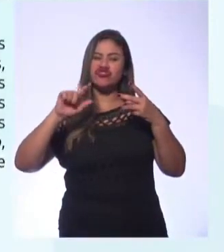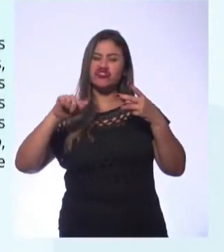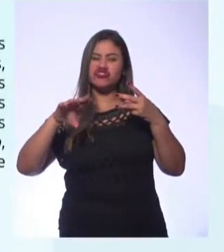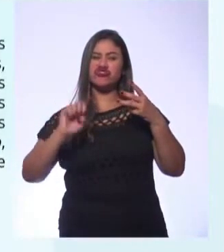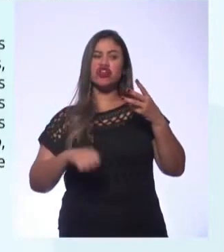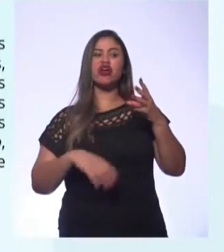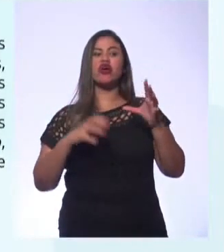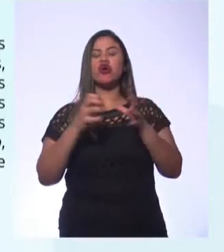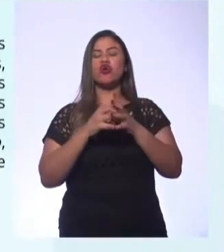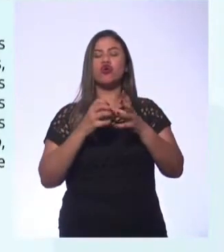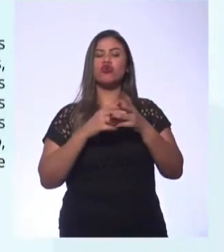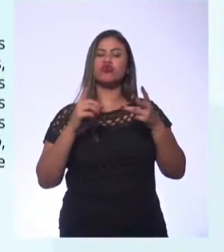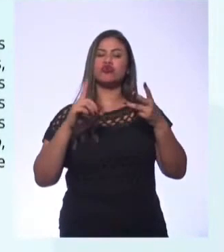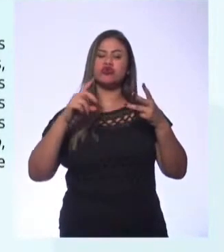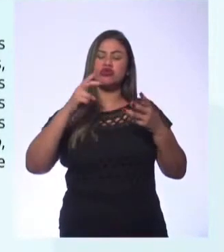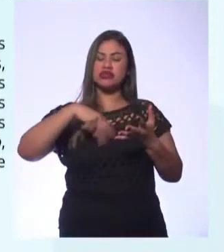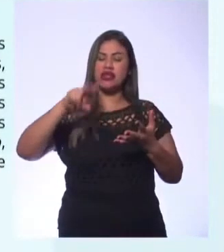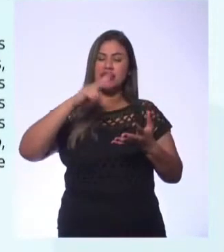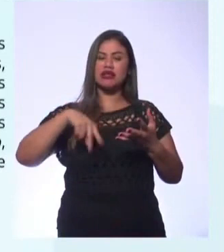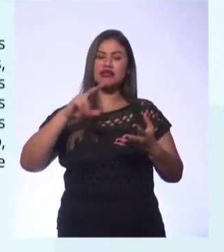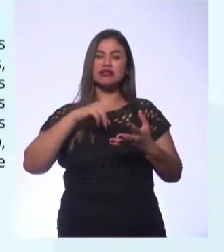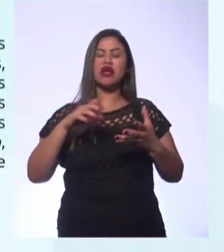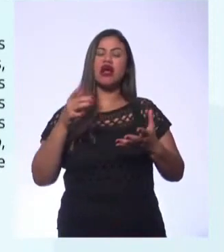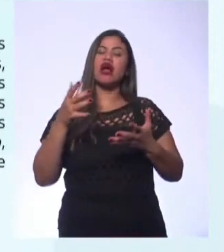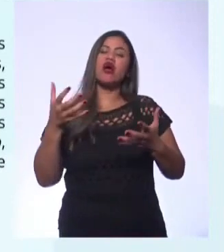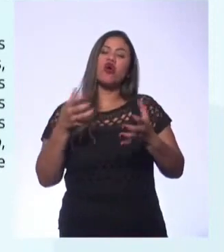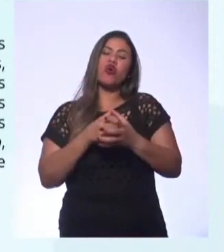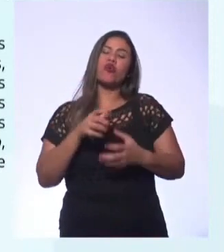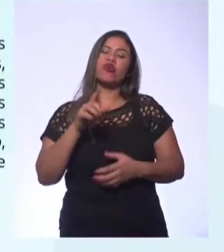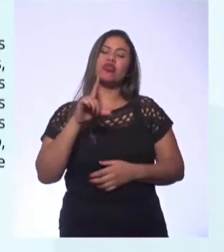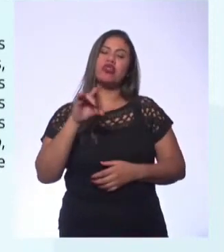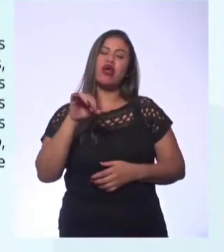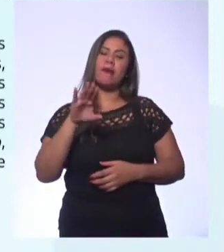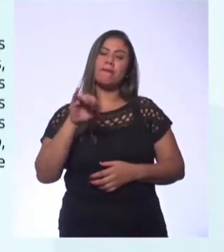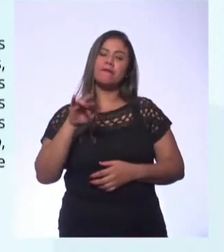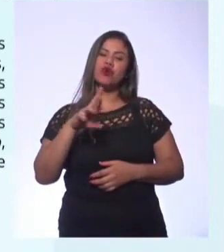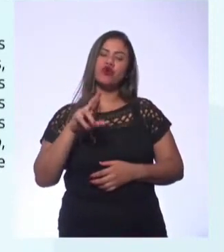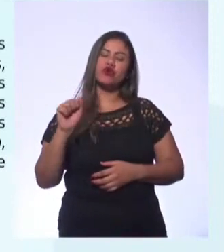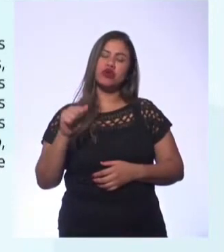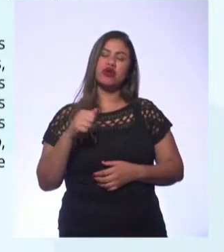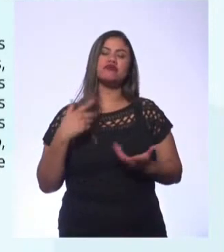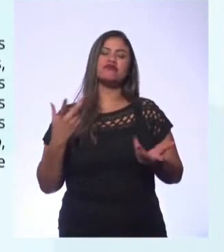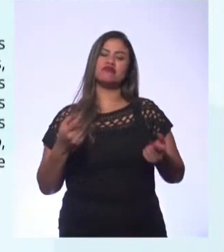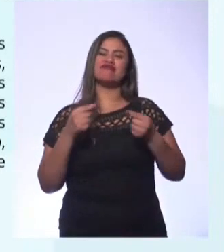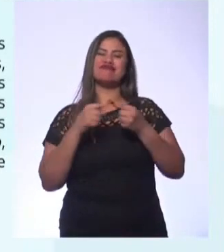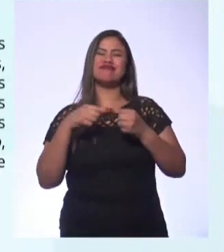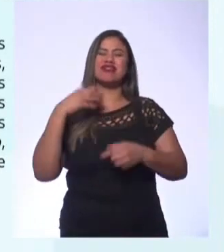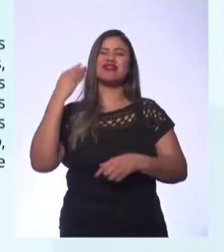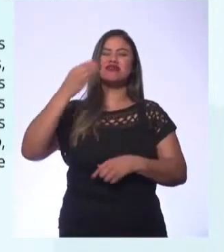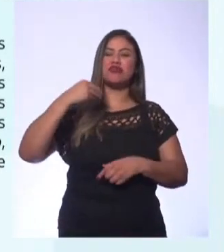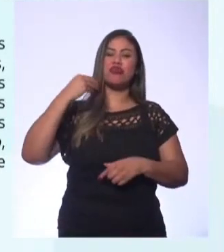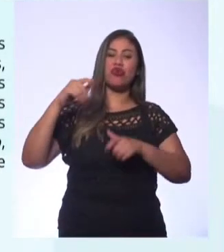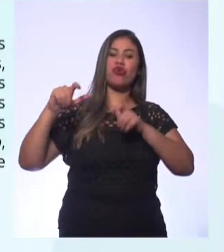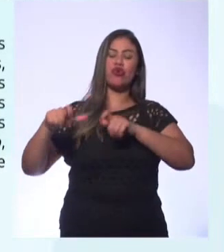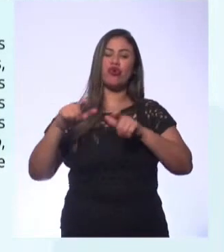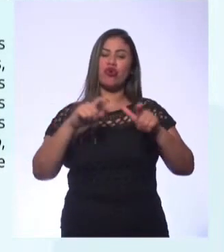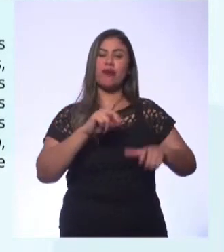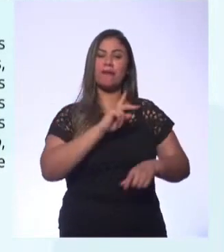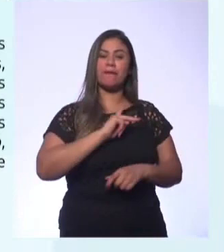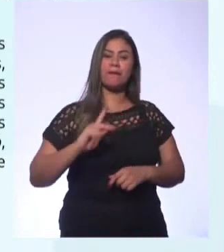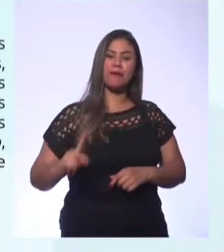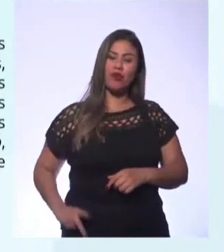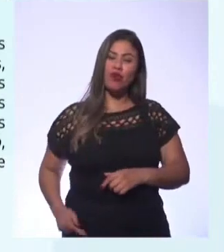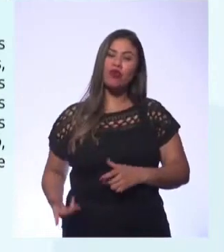dança, como a companhia da Débora Coker também, que trabalham muito com essa questão essa experimentação em ambientes